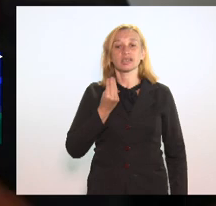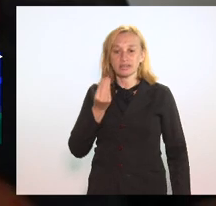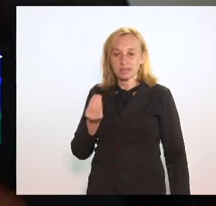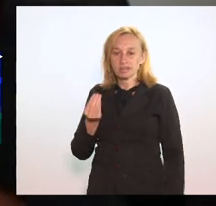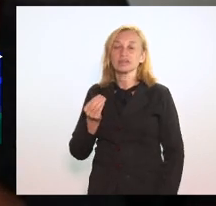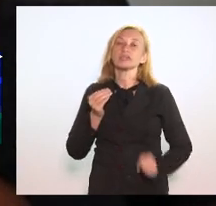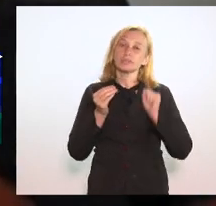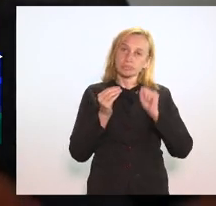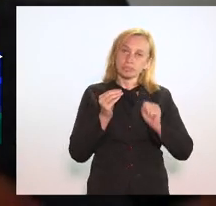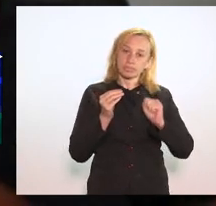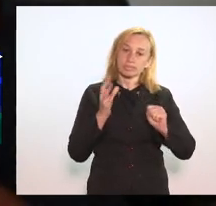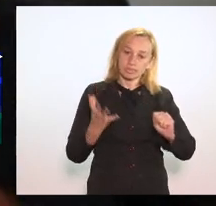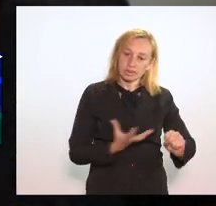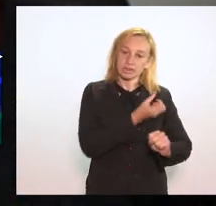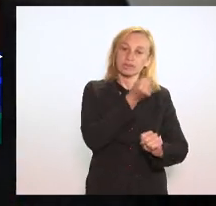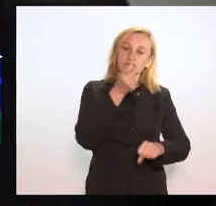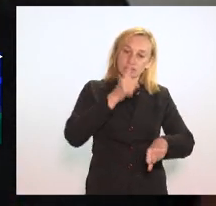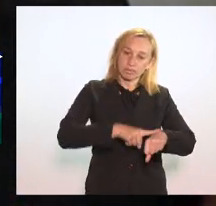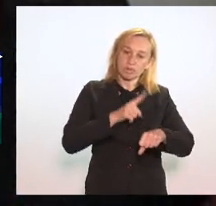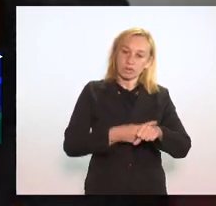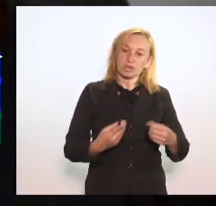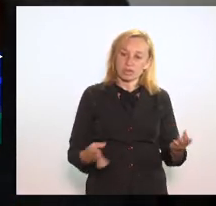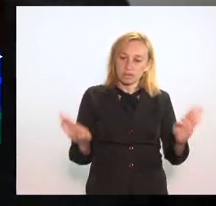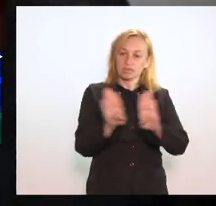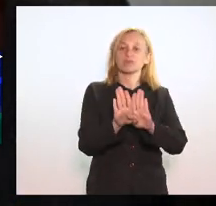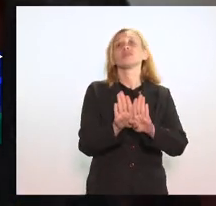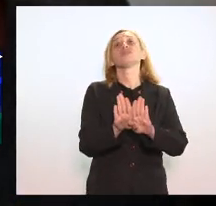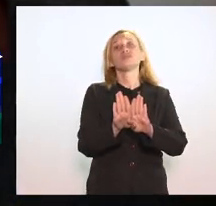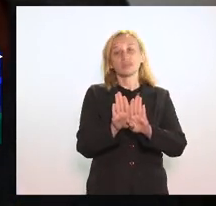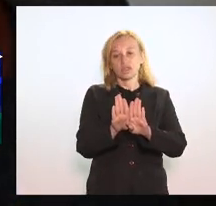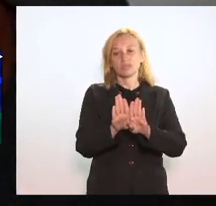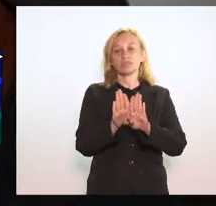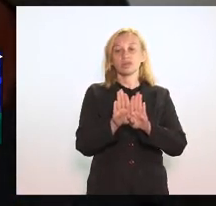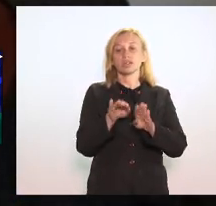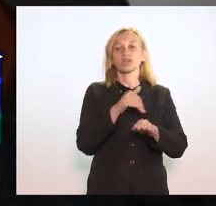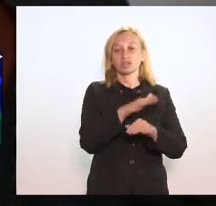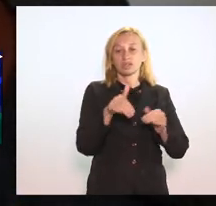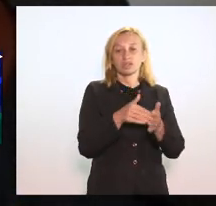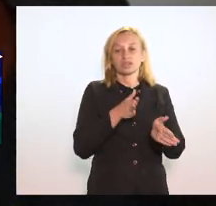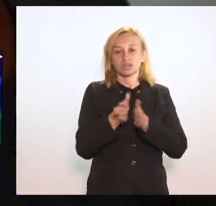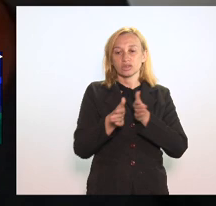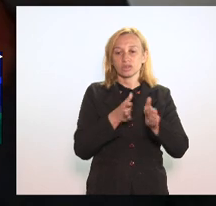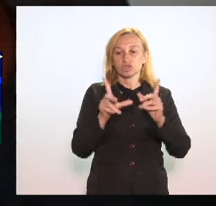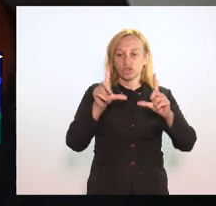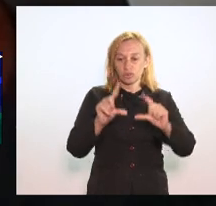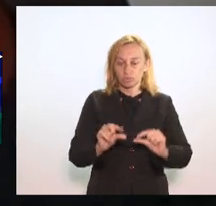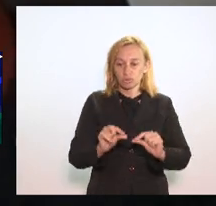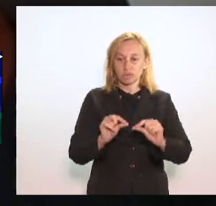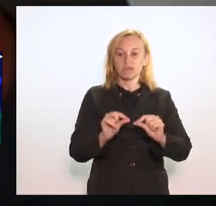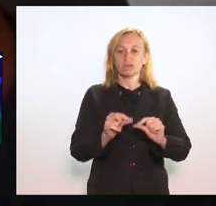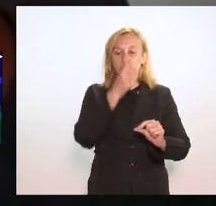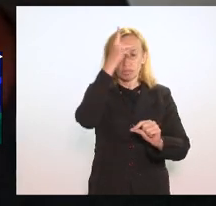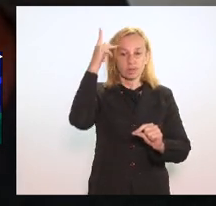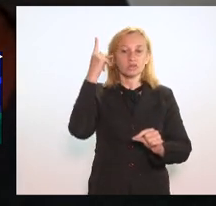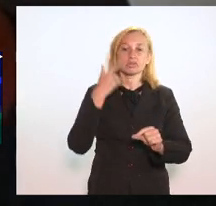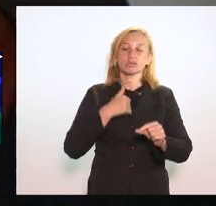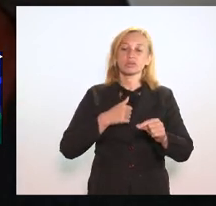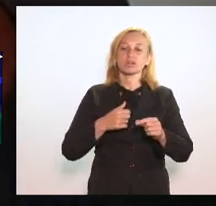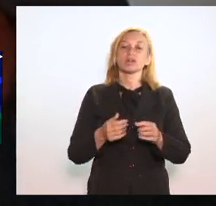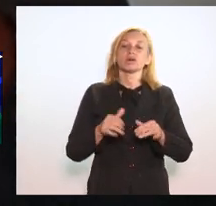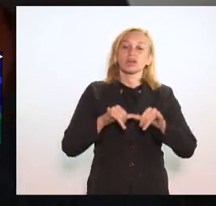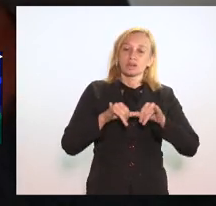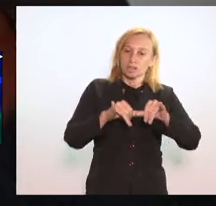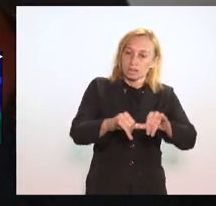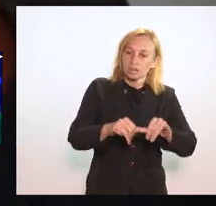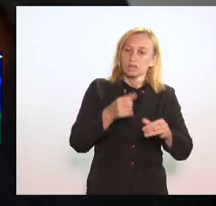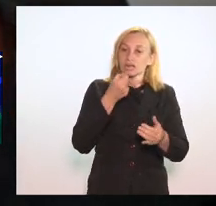podemos salvar vidas a partir do momento que faz a restrição à circulação de pessoas e aí ninguém vai morrer super minha casa da tá